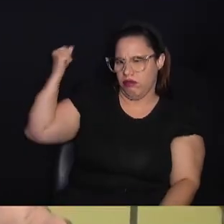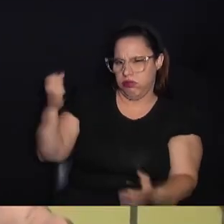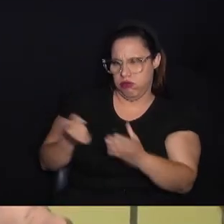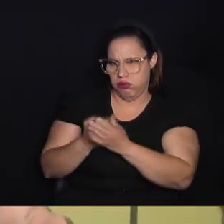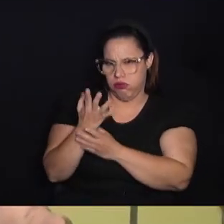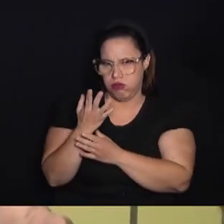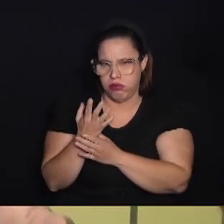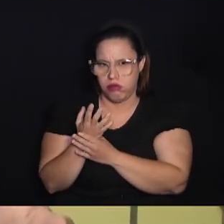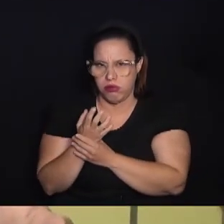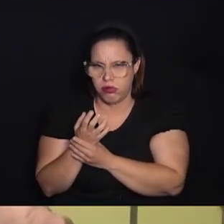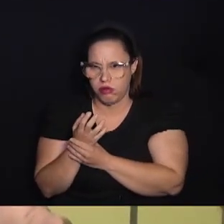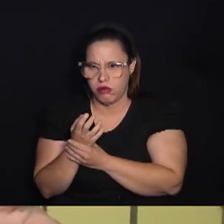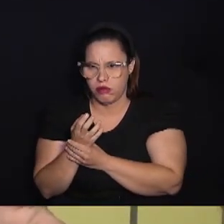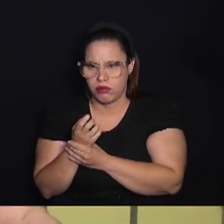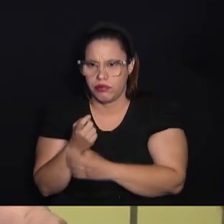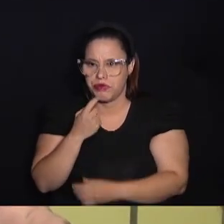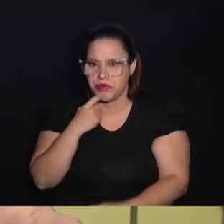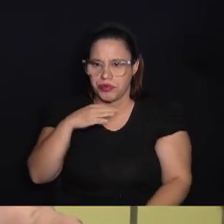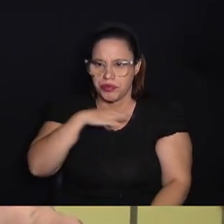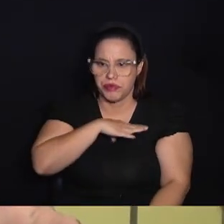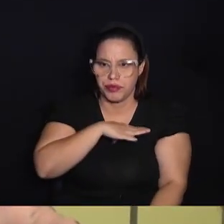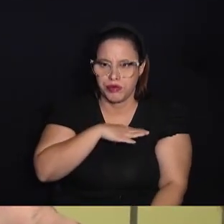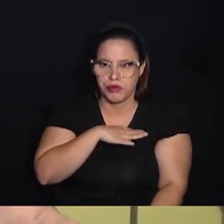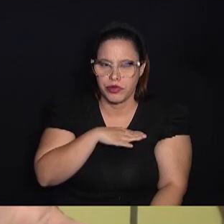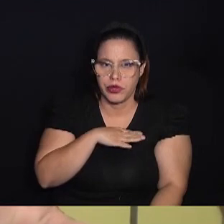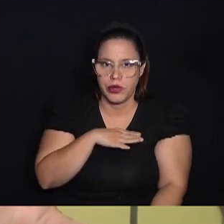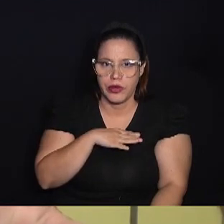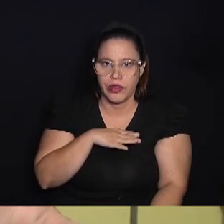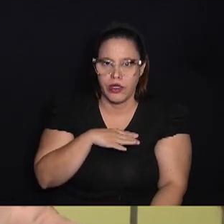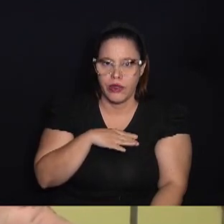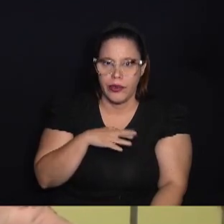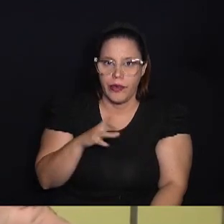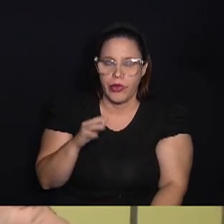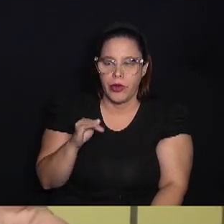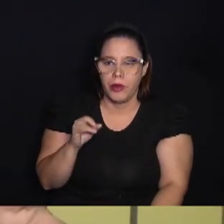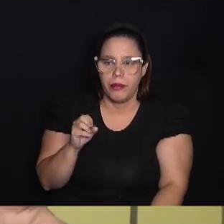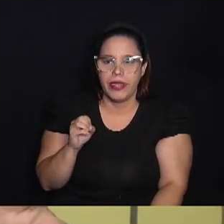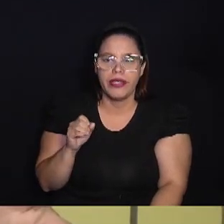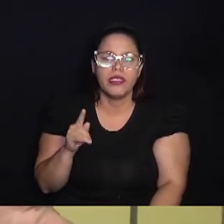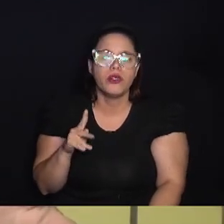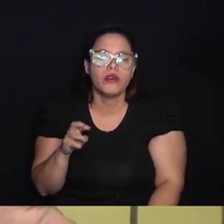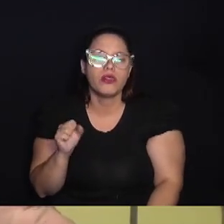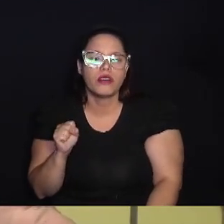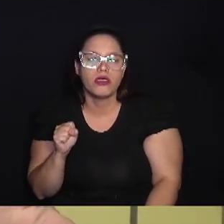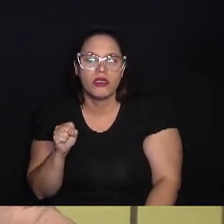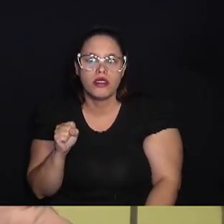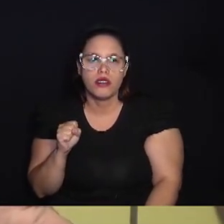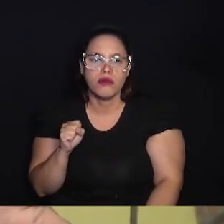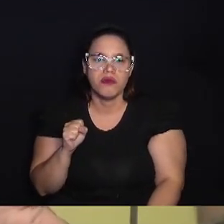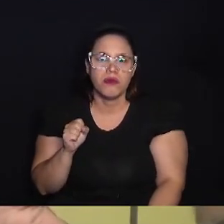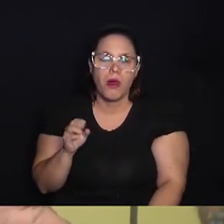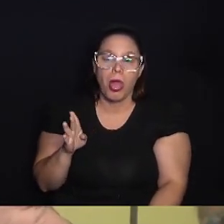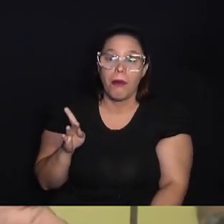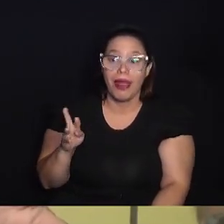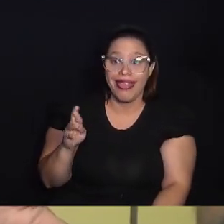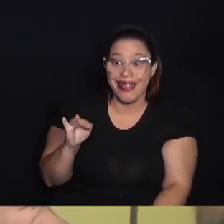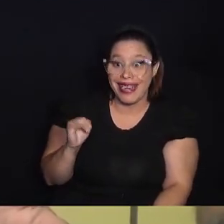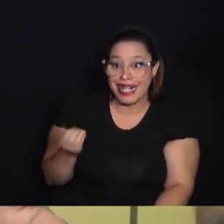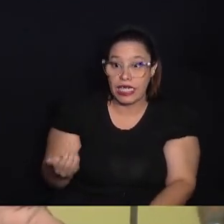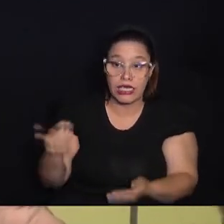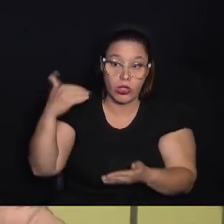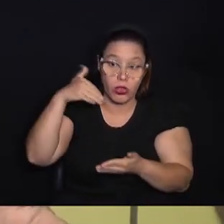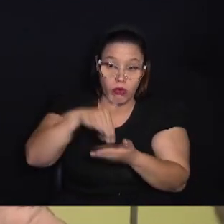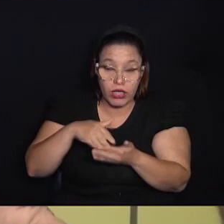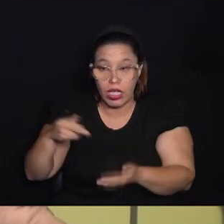serviu como ponto né Poso de dos tropeiros que seguiam pela estrada do Goiá Então os bandeirantes quando eles vieram de São Paulo para